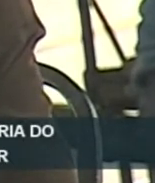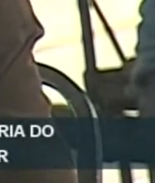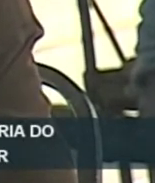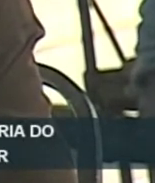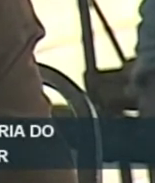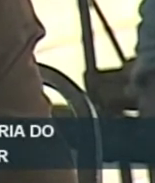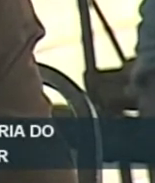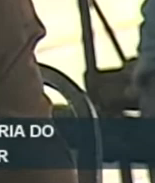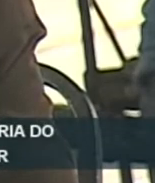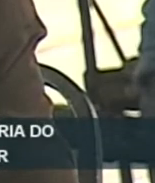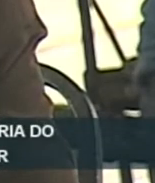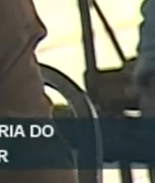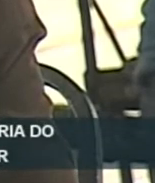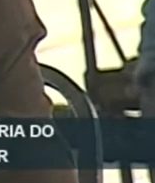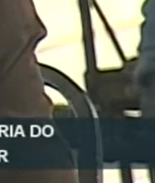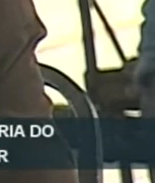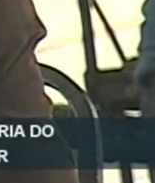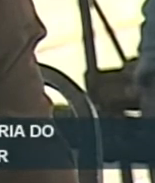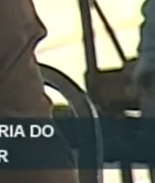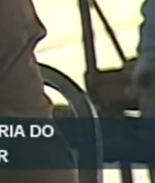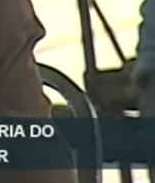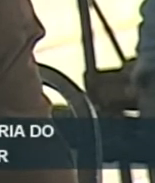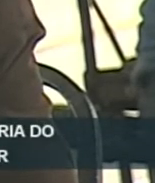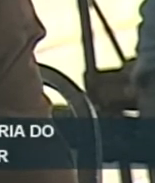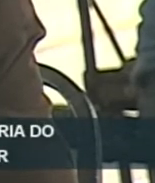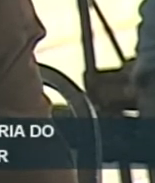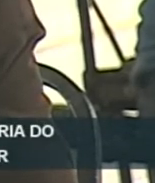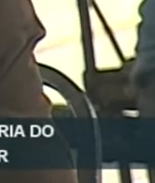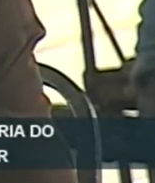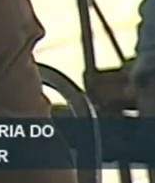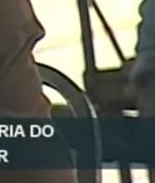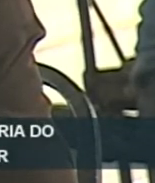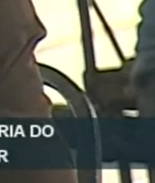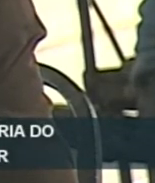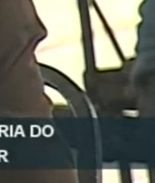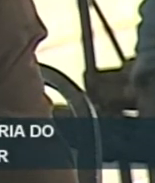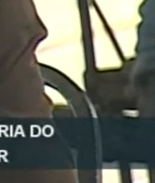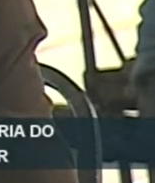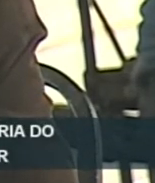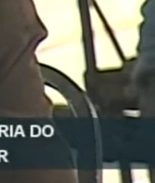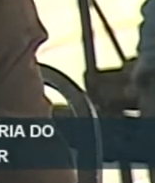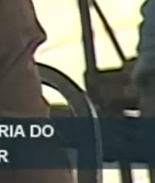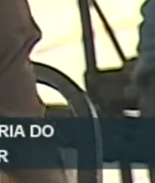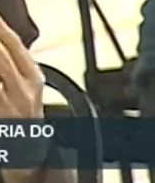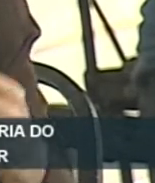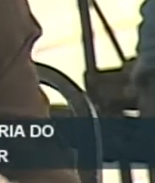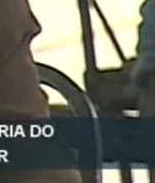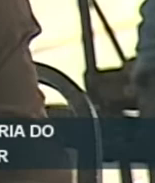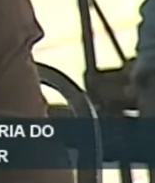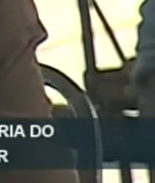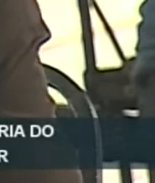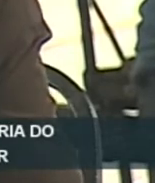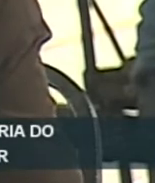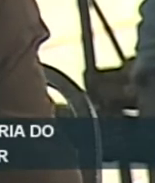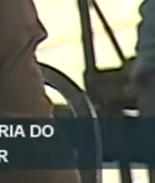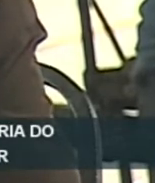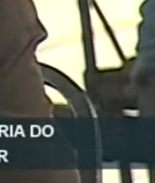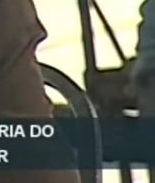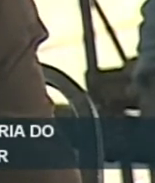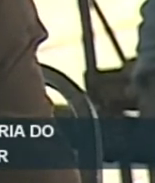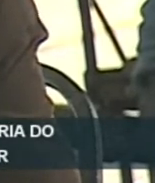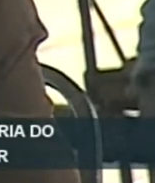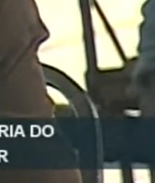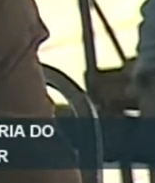difícil, até que conseguimos, no âmbito, pelo menos no âmbito da América, das Américas. Depois